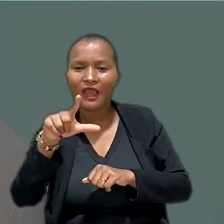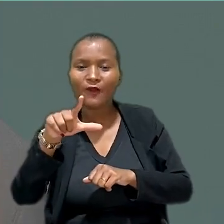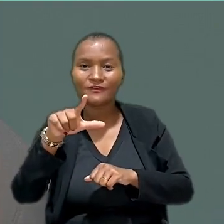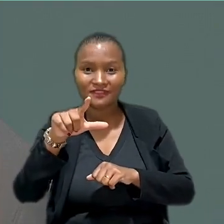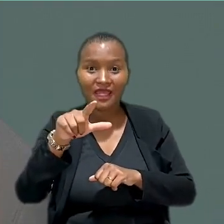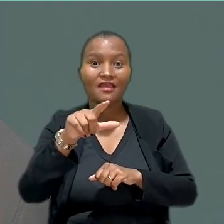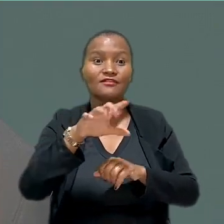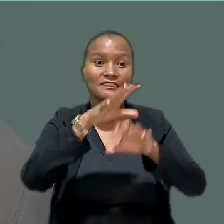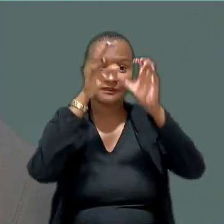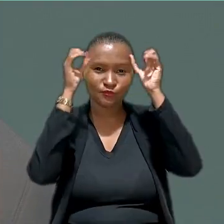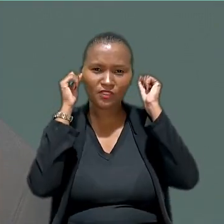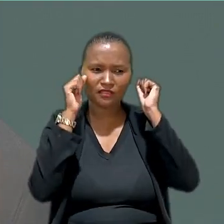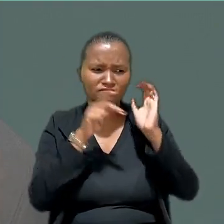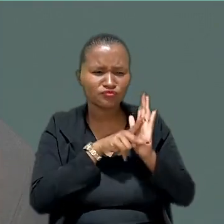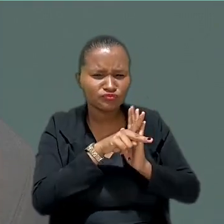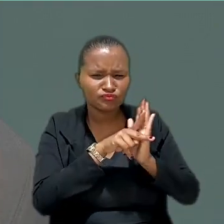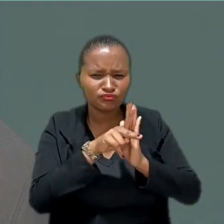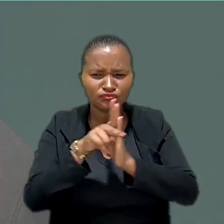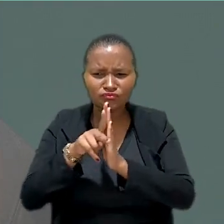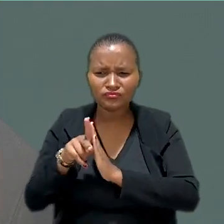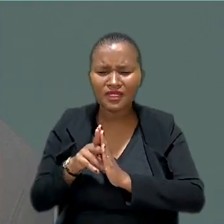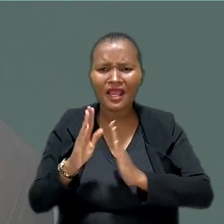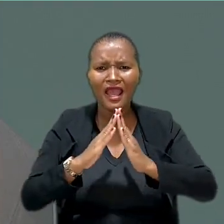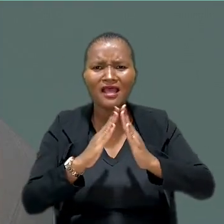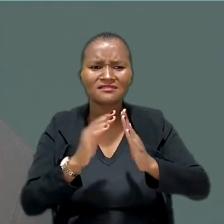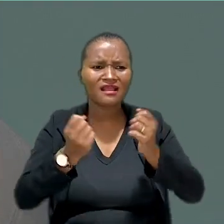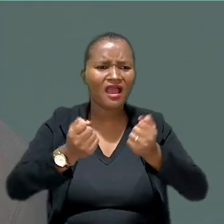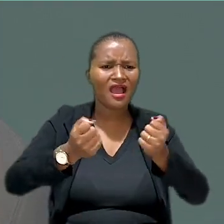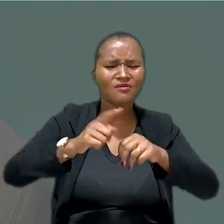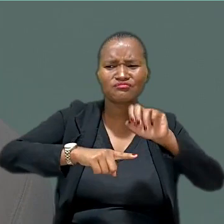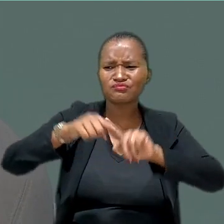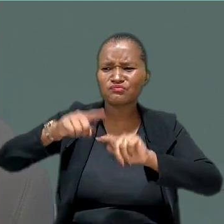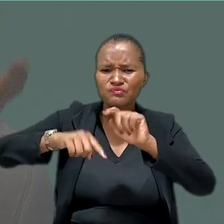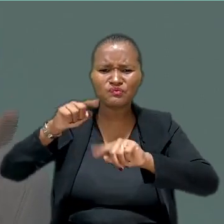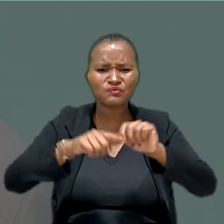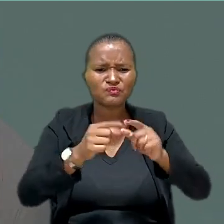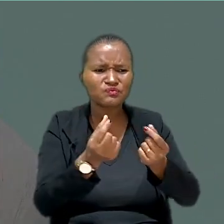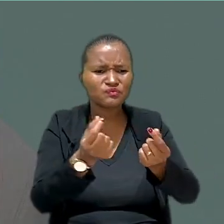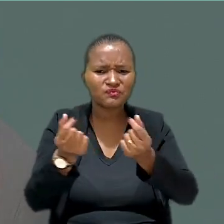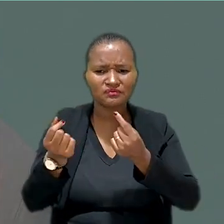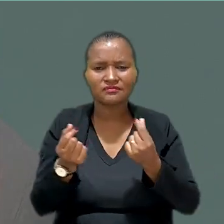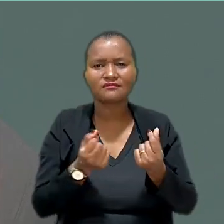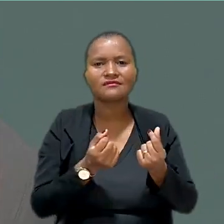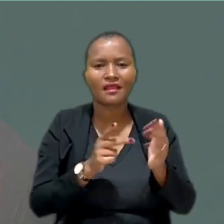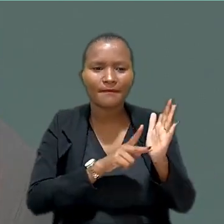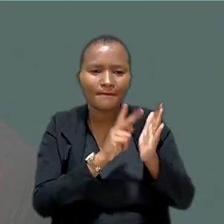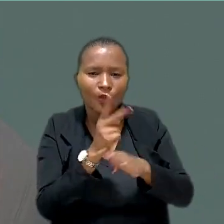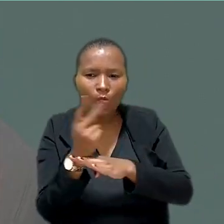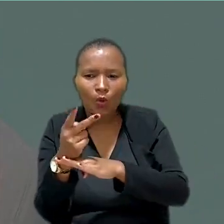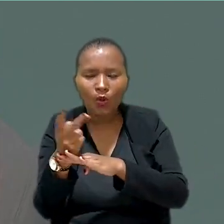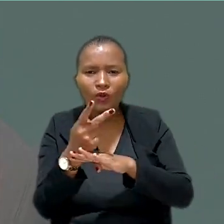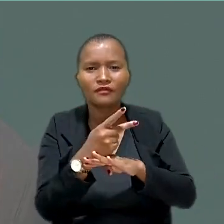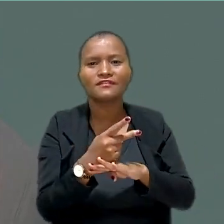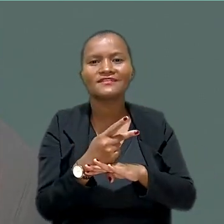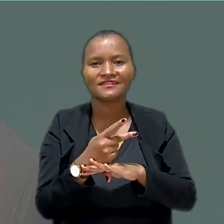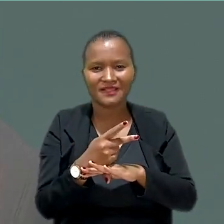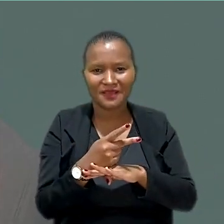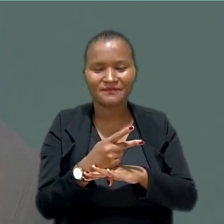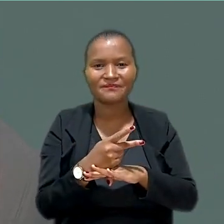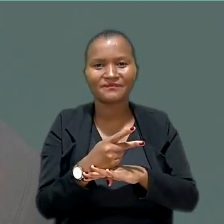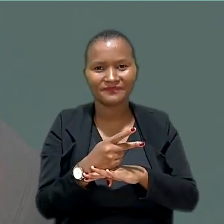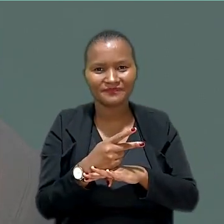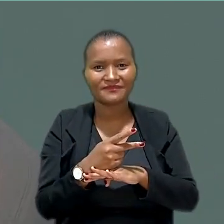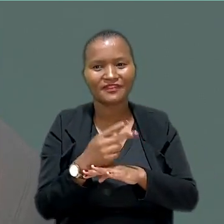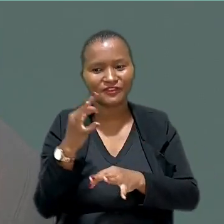se dedicam à investigação patrimonial dos grandes devedores e, em regra, se mobiliza a atuação